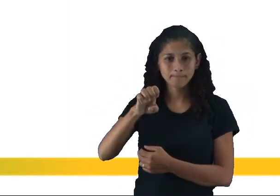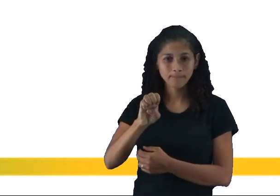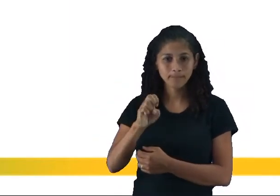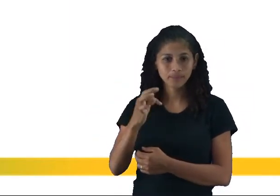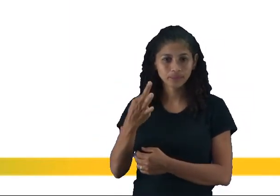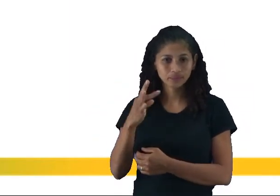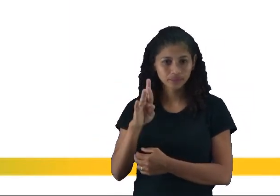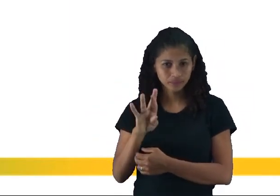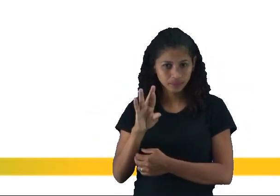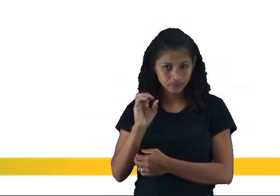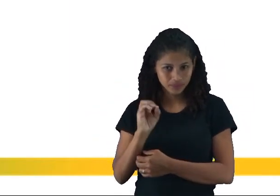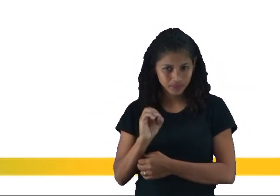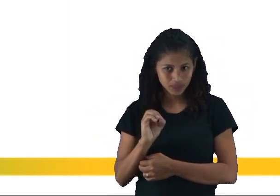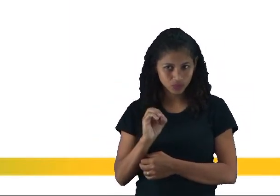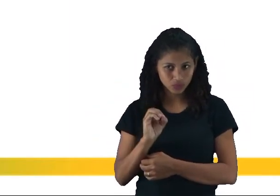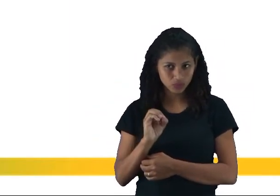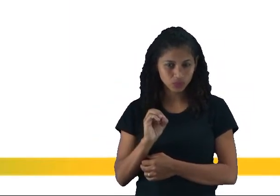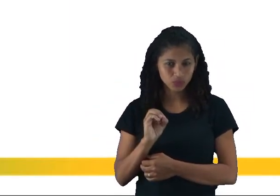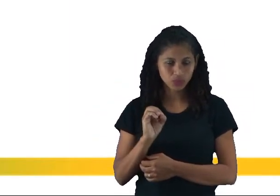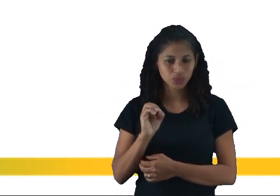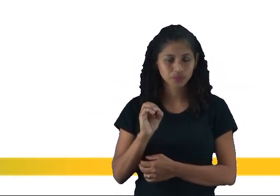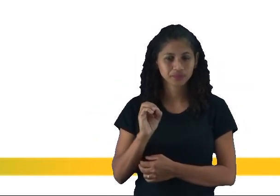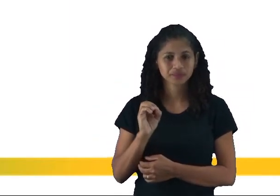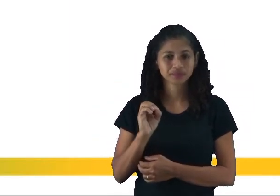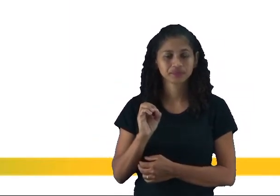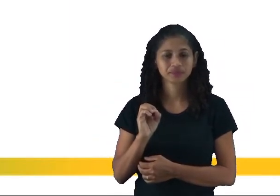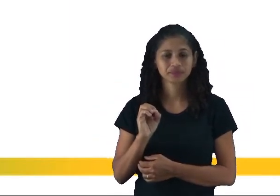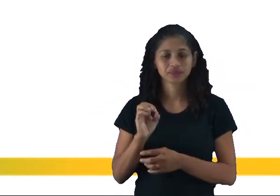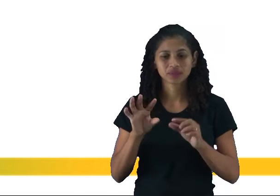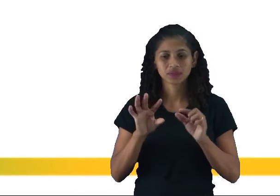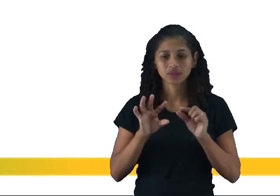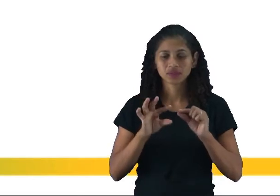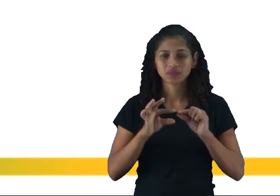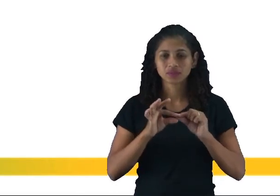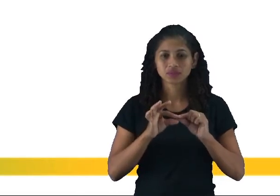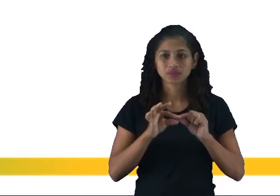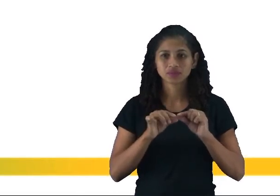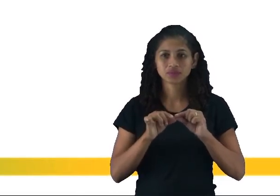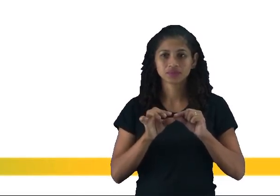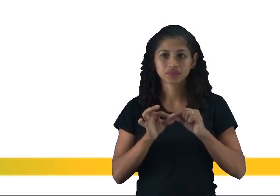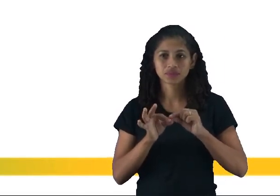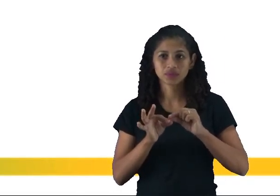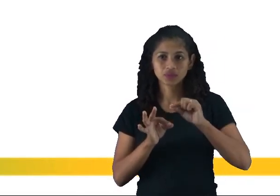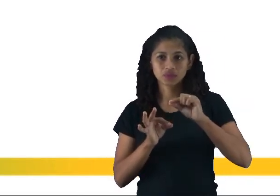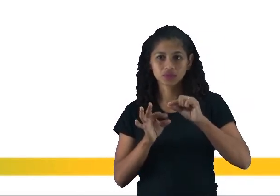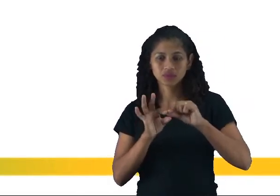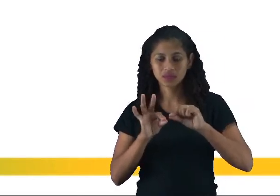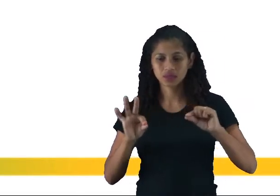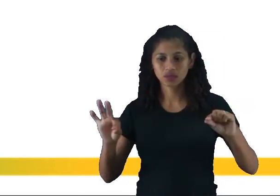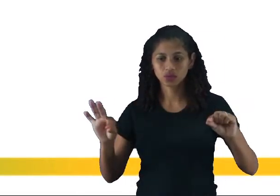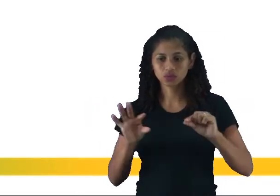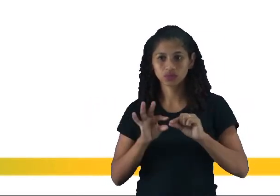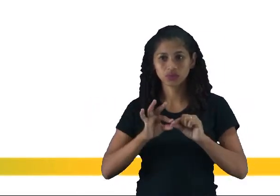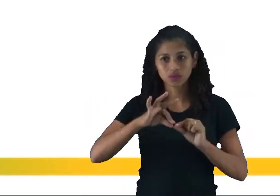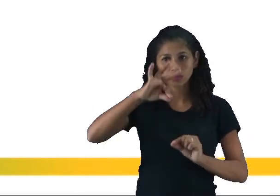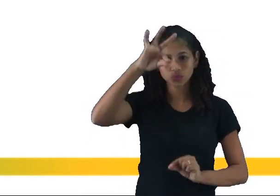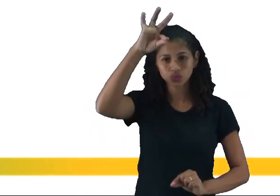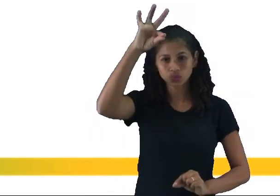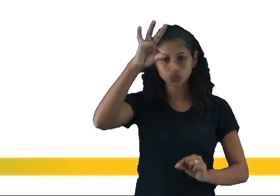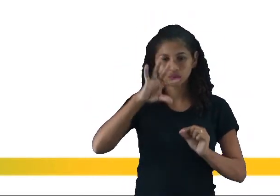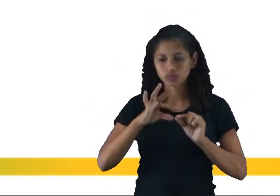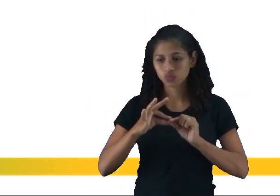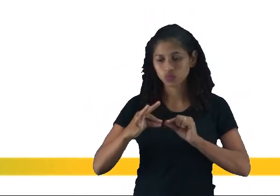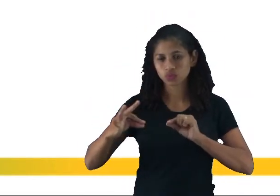medir as coisas, por exemplo, a largura, a altura, a largura e